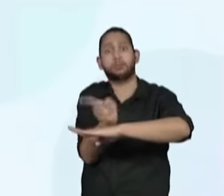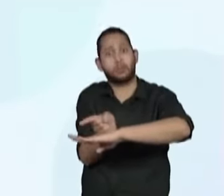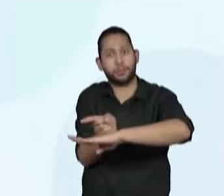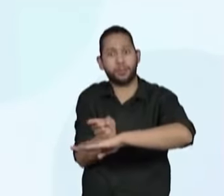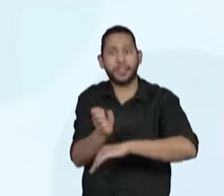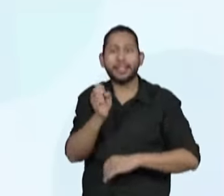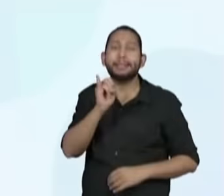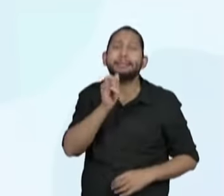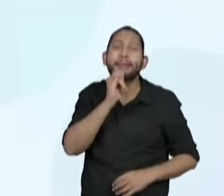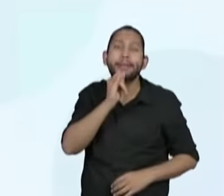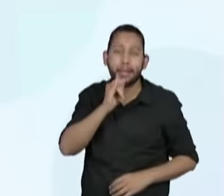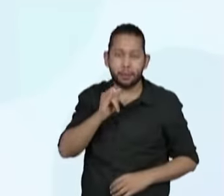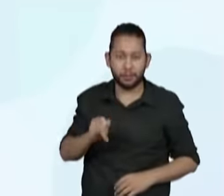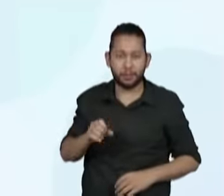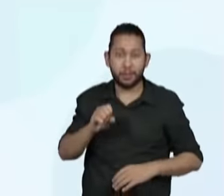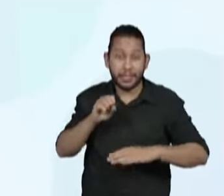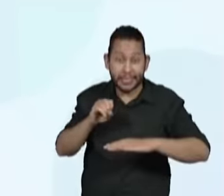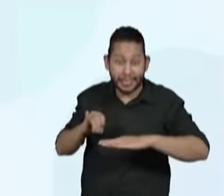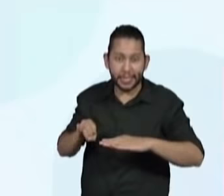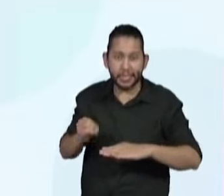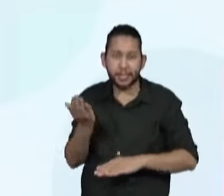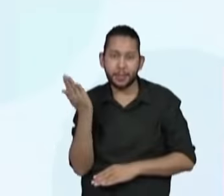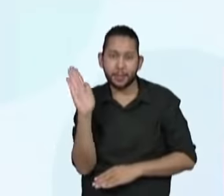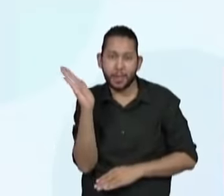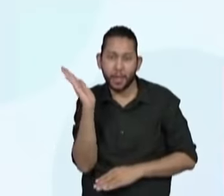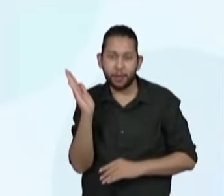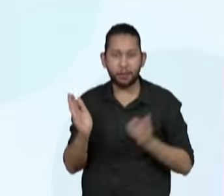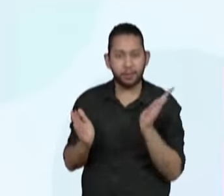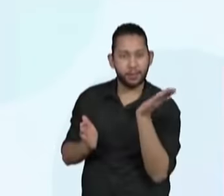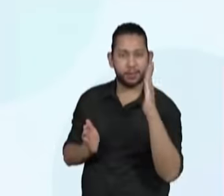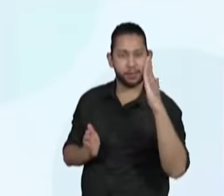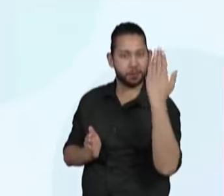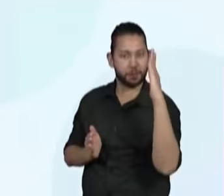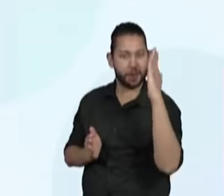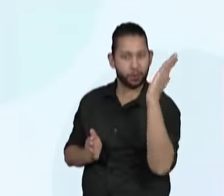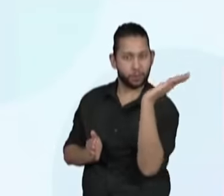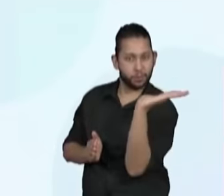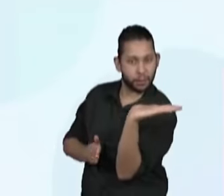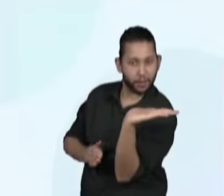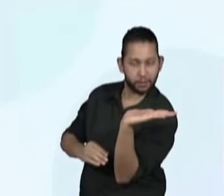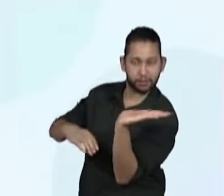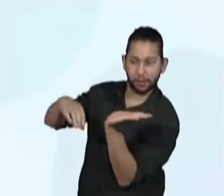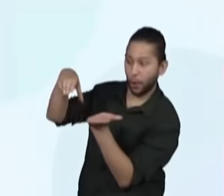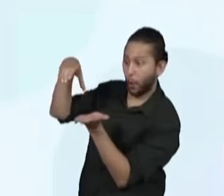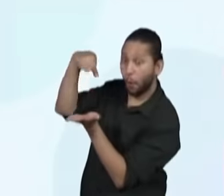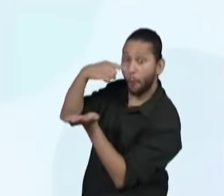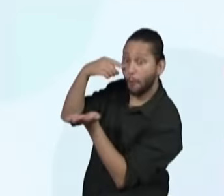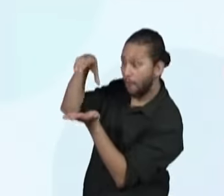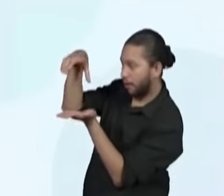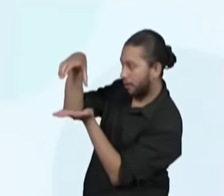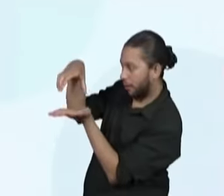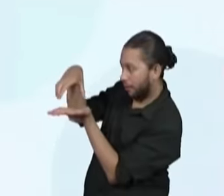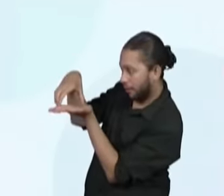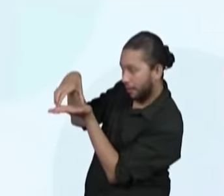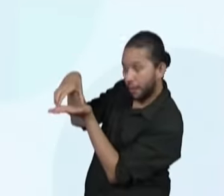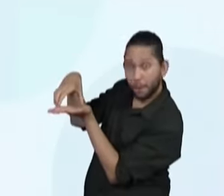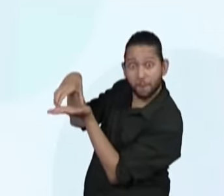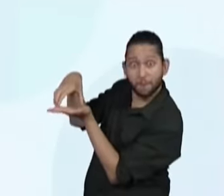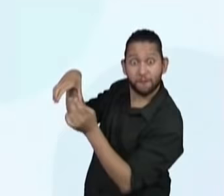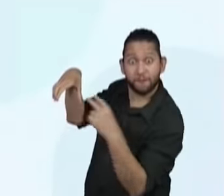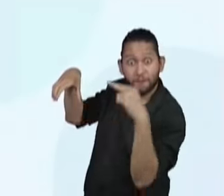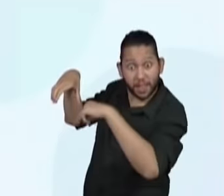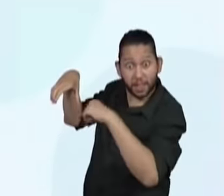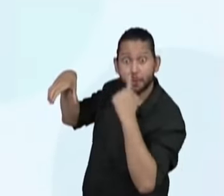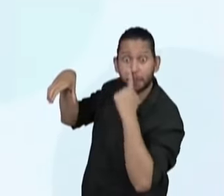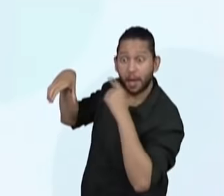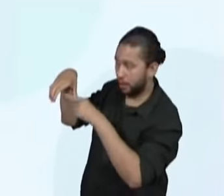ele espelhado, a impressão que eu vou ter é que eu tenho um círculo entre, né, entre o intradorso dele, né, como se ele estivesse